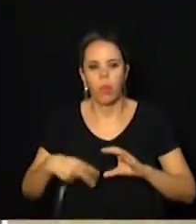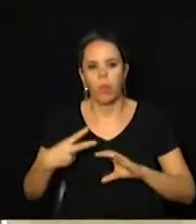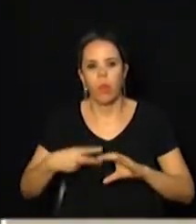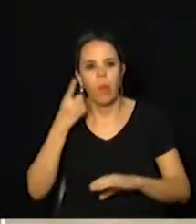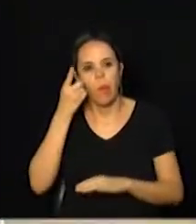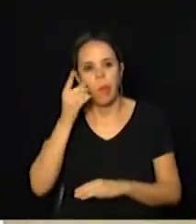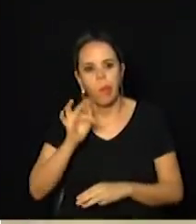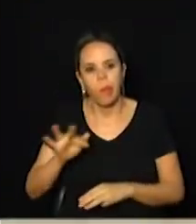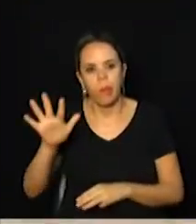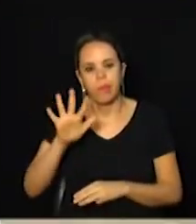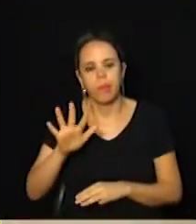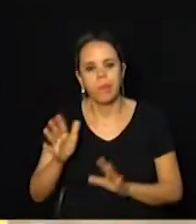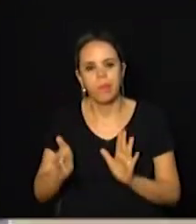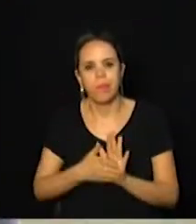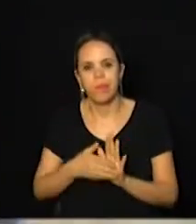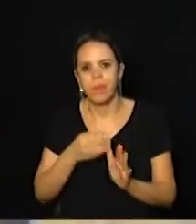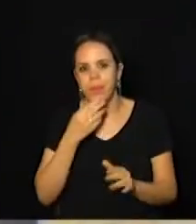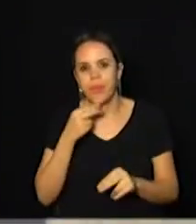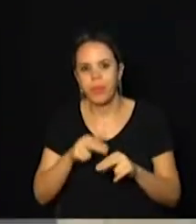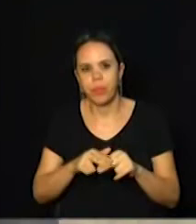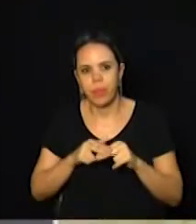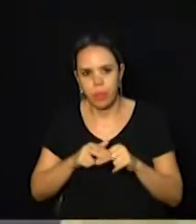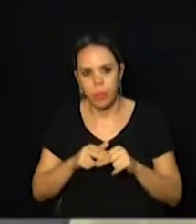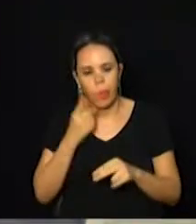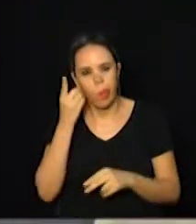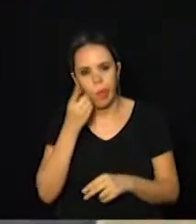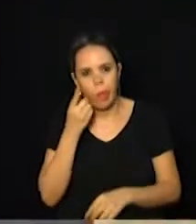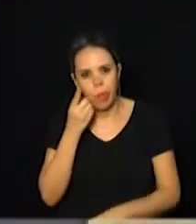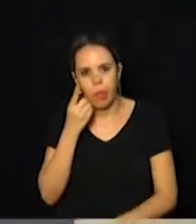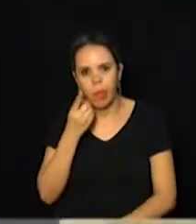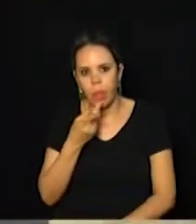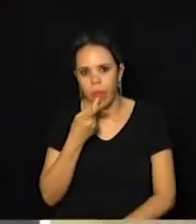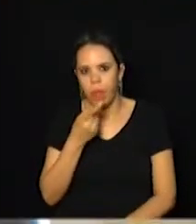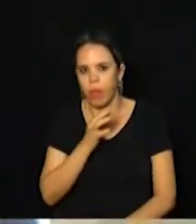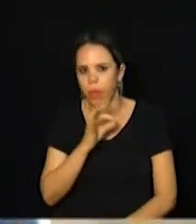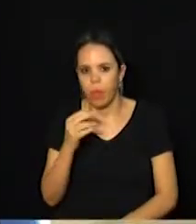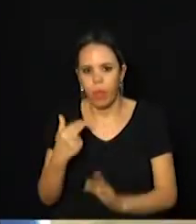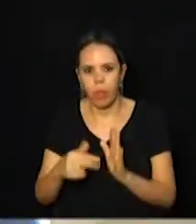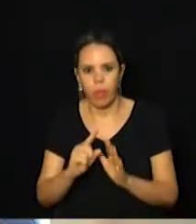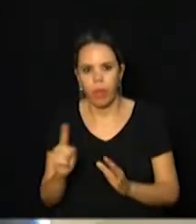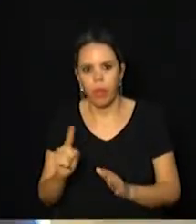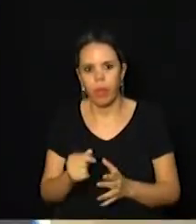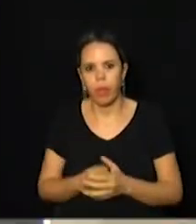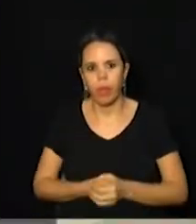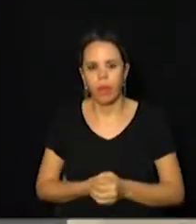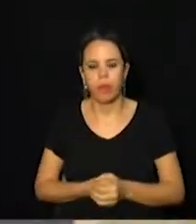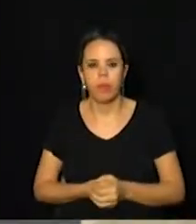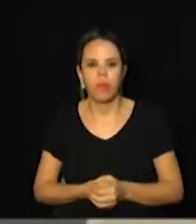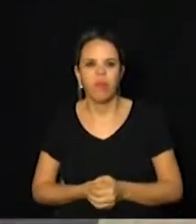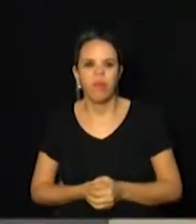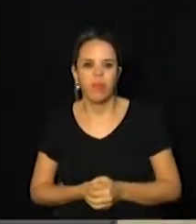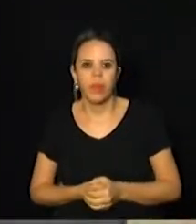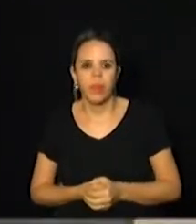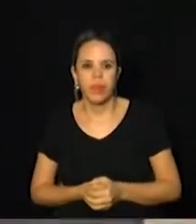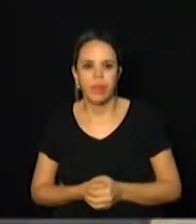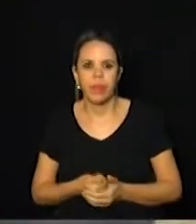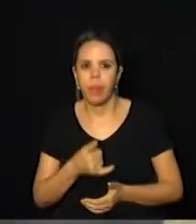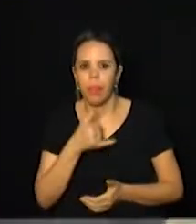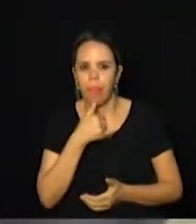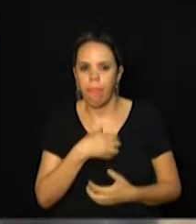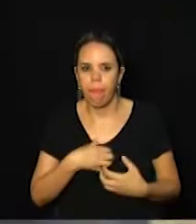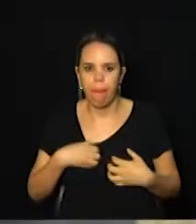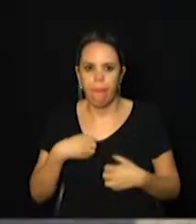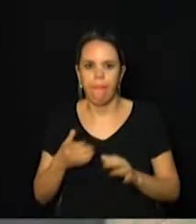federal é proposta por um conectado lá que eu prefiro a principal nome dele que ele está sendo feliz